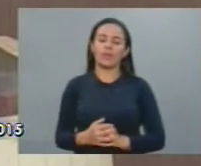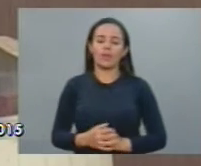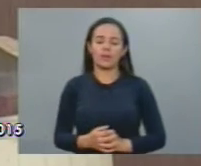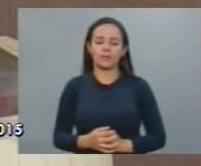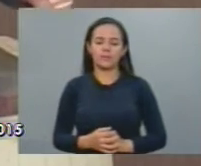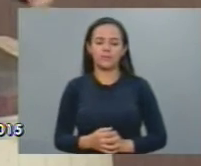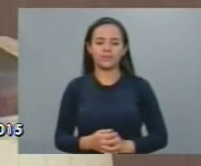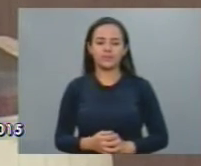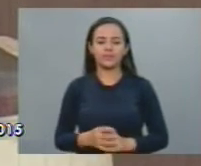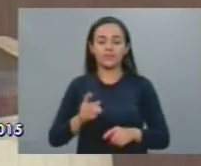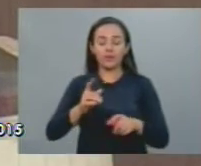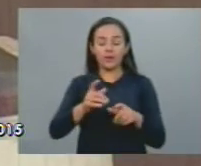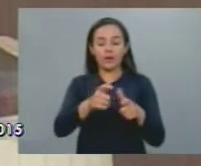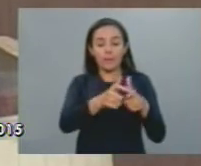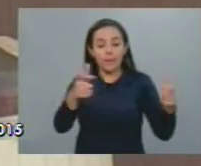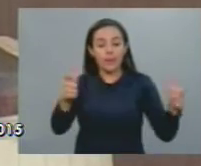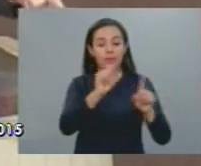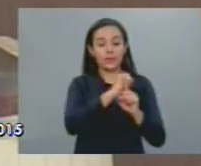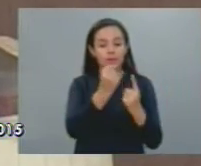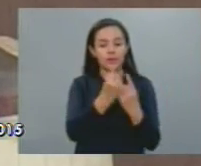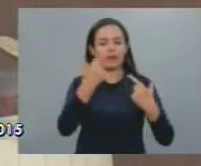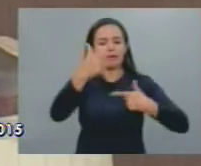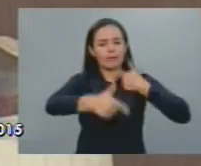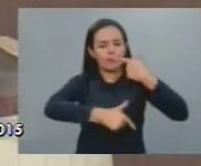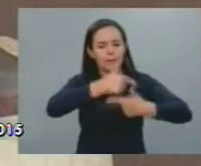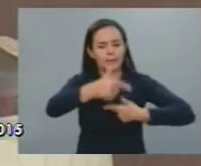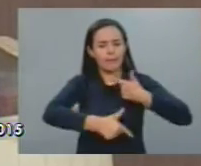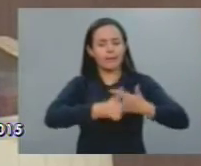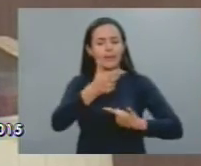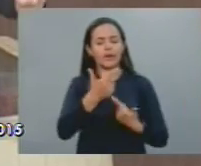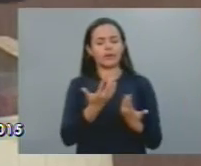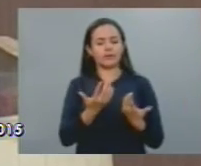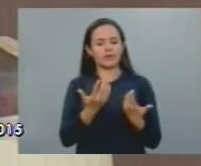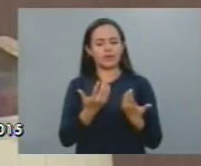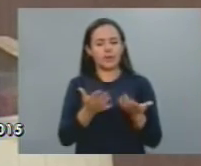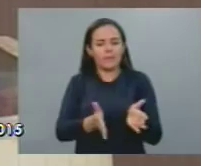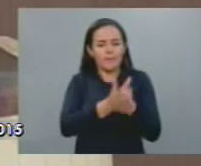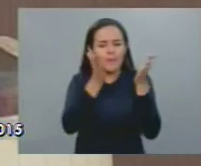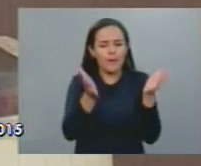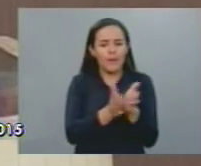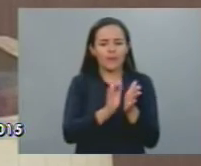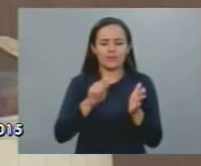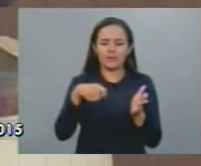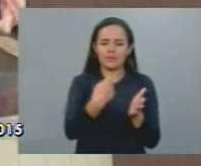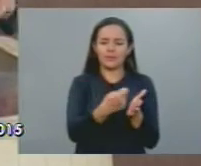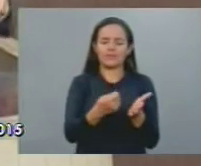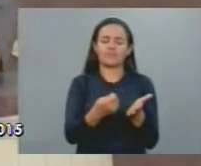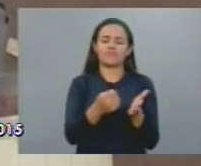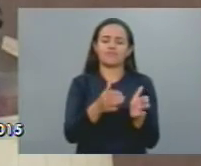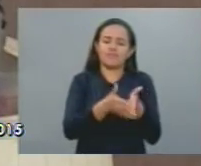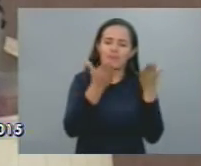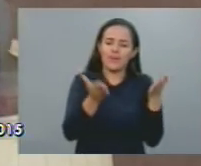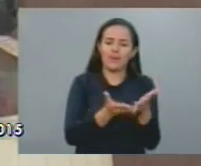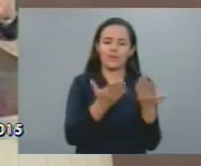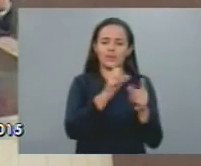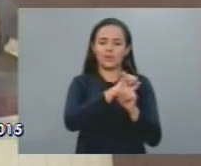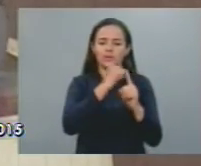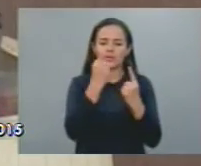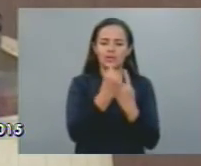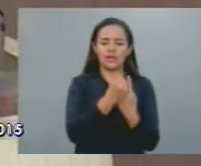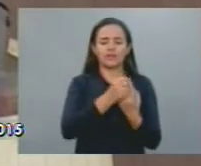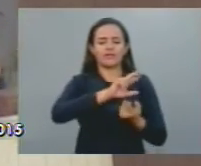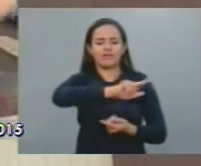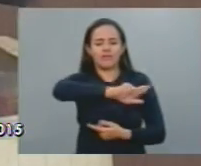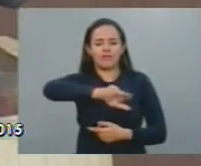é trabalhadora, ela vive do seu trabalho, ela é pobre, ela é